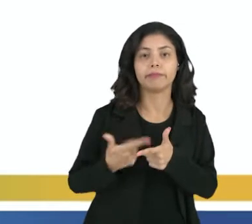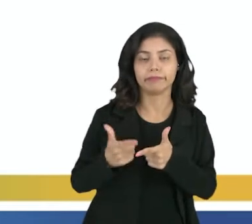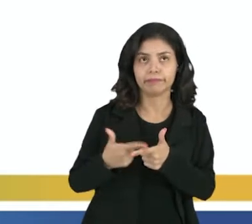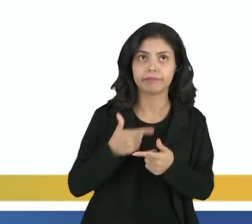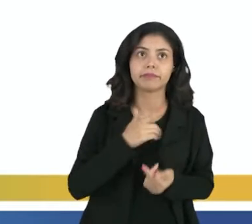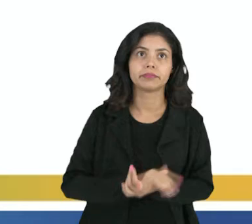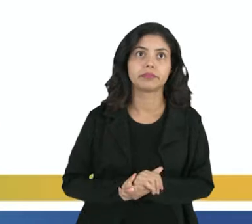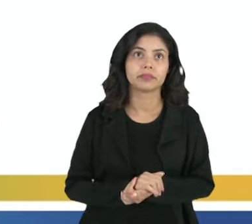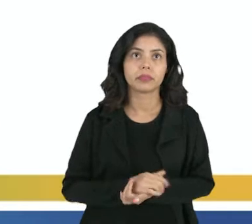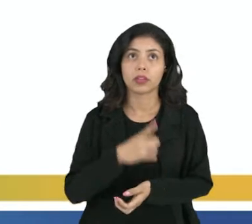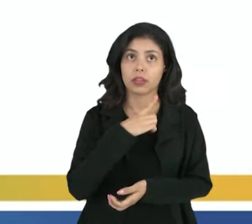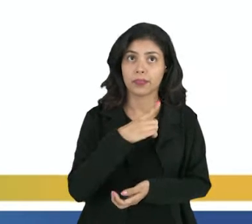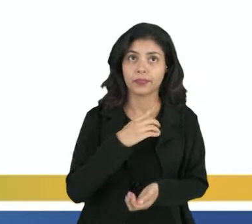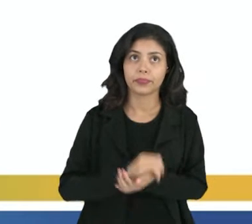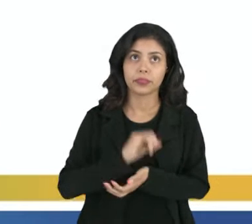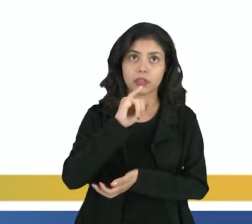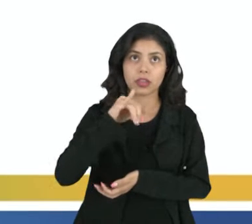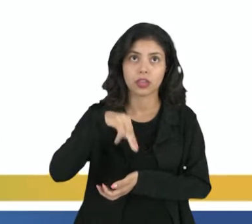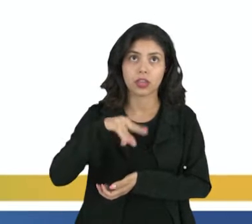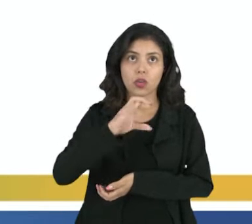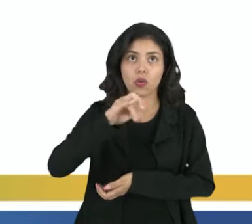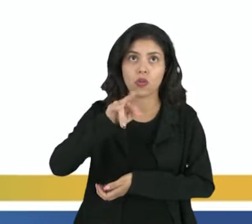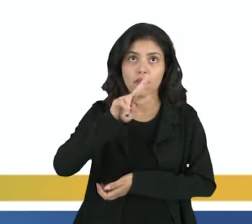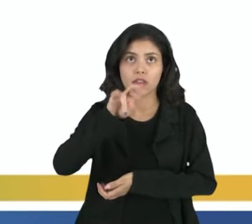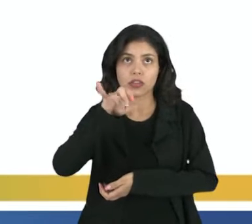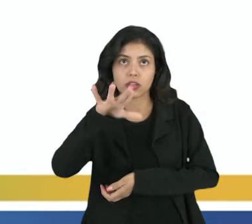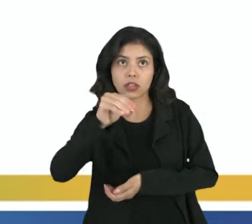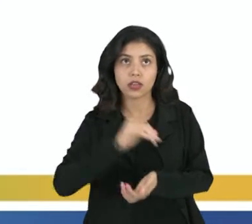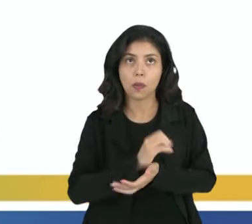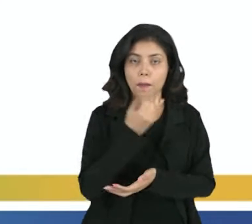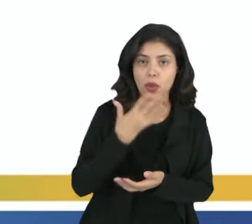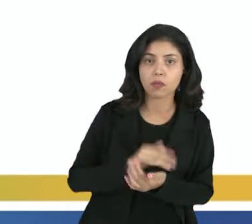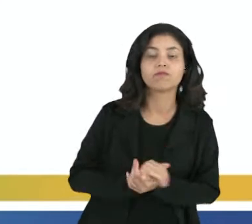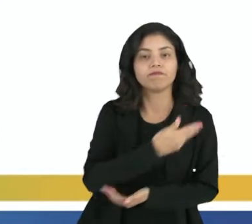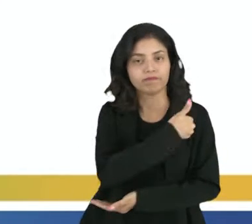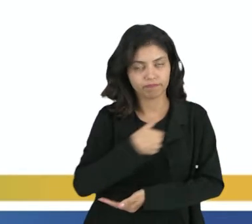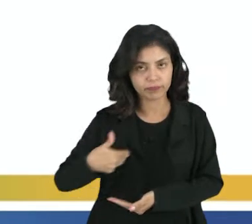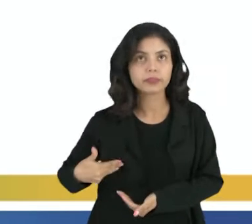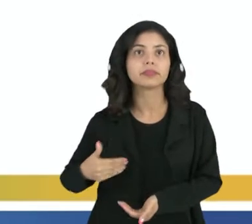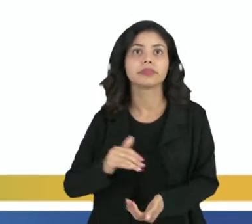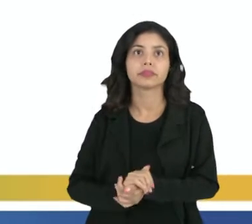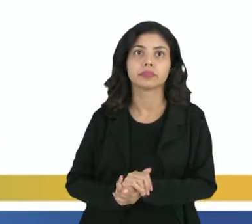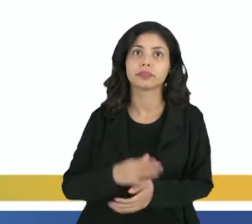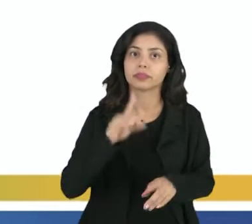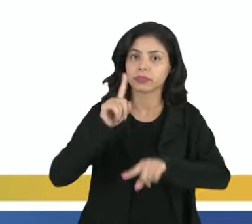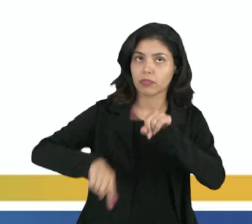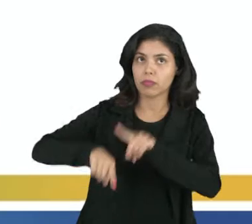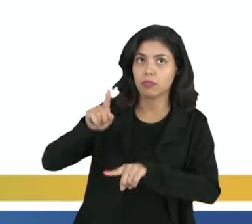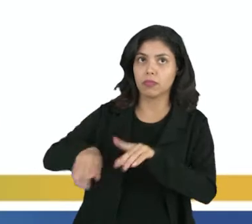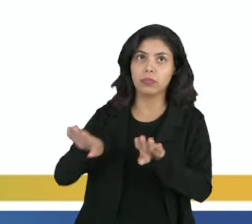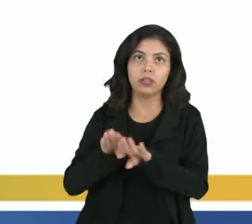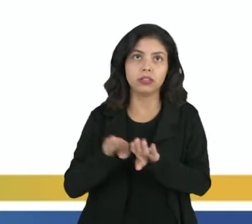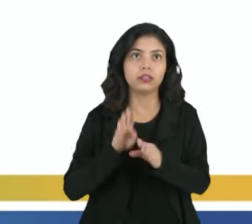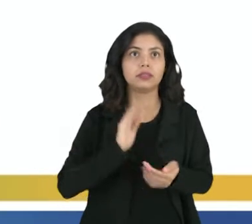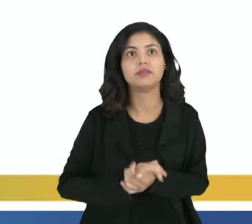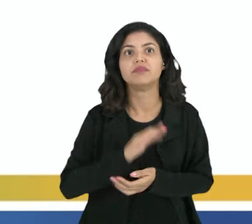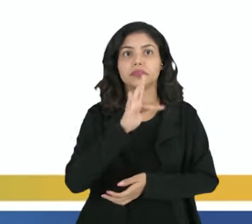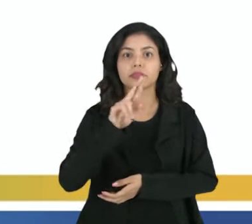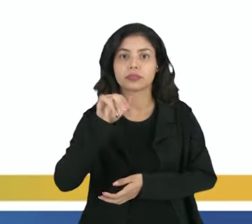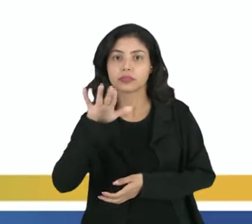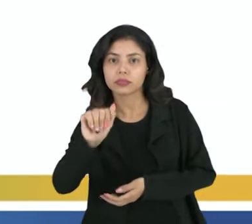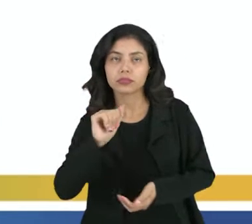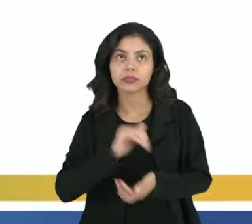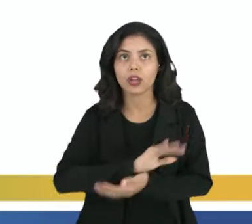nossa saúde causando e conveniente alguém está público danos materiais a